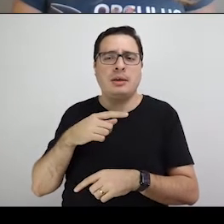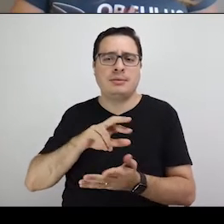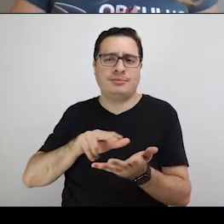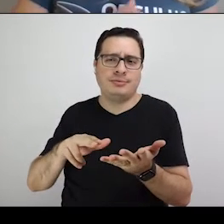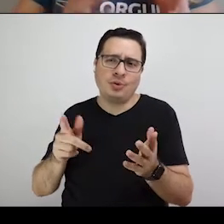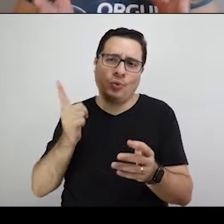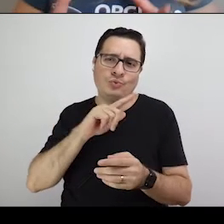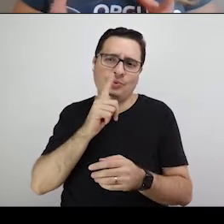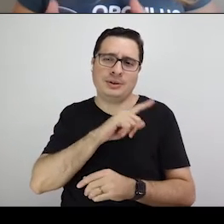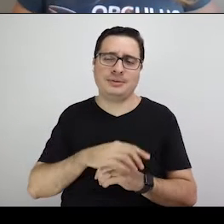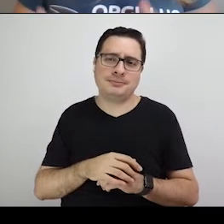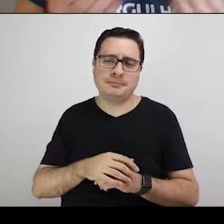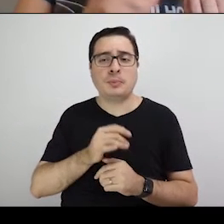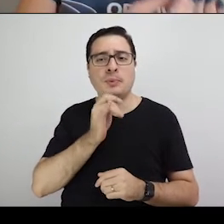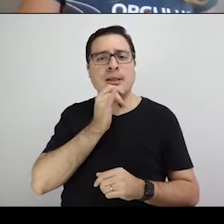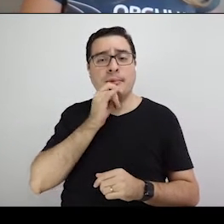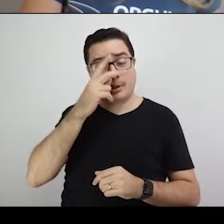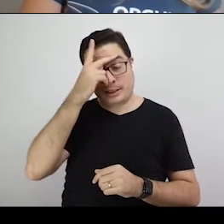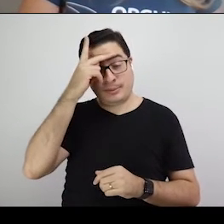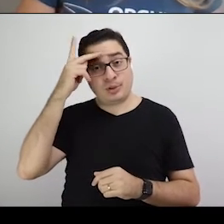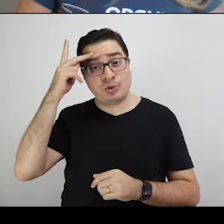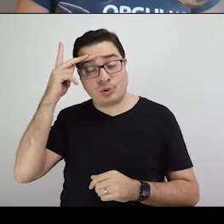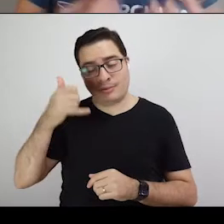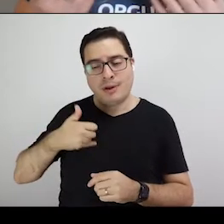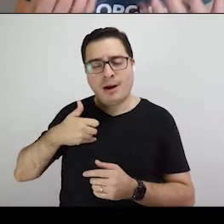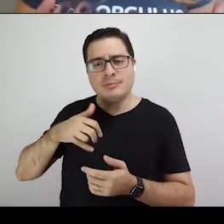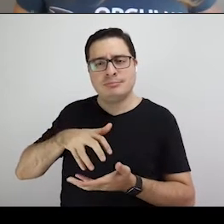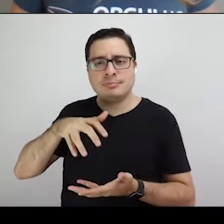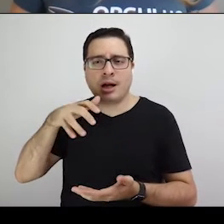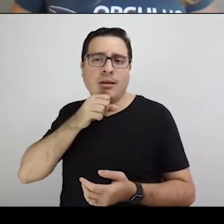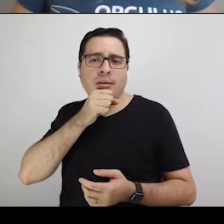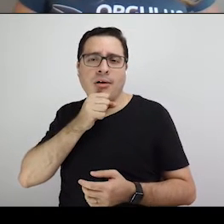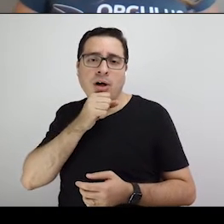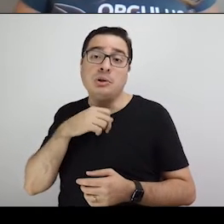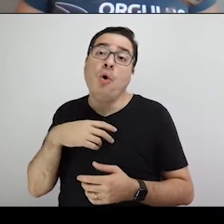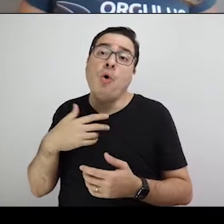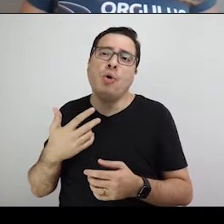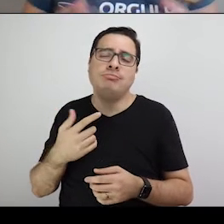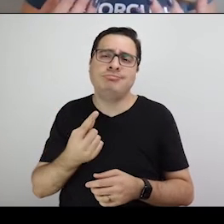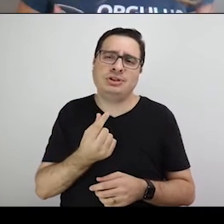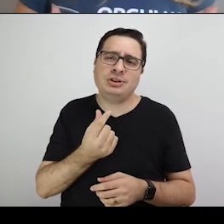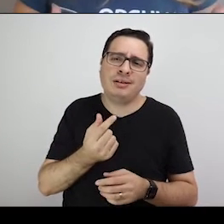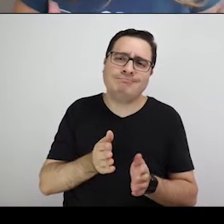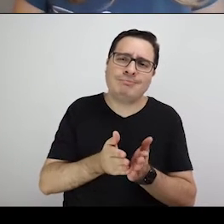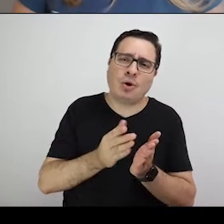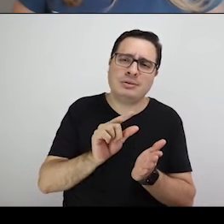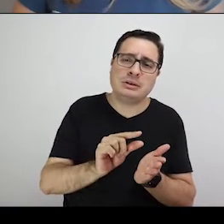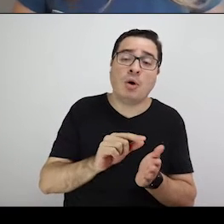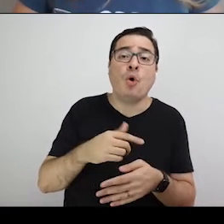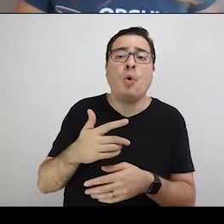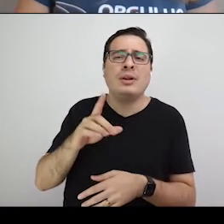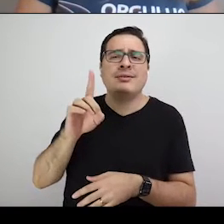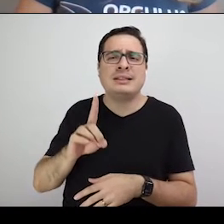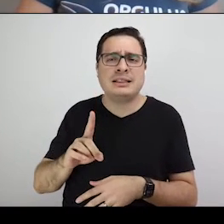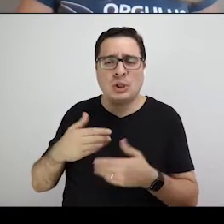exemplo, conseguir que as pessoas mais idosas ou com menor poder aquisitivo ou deficiências